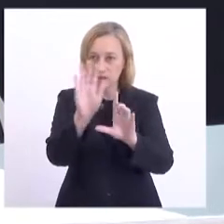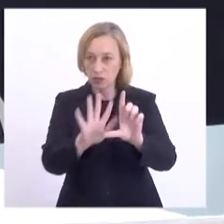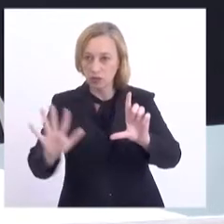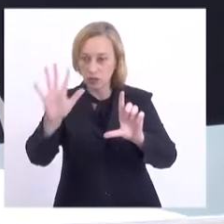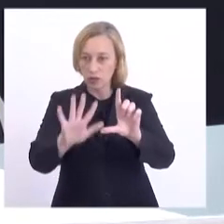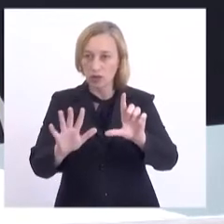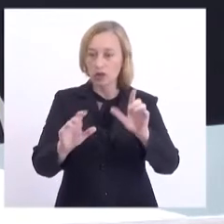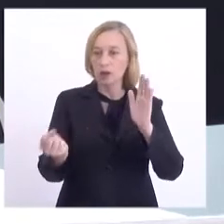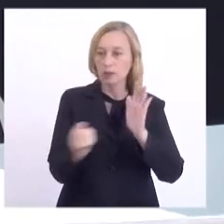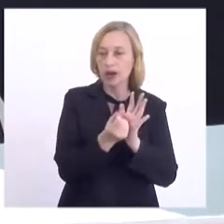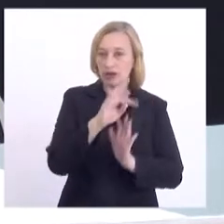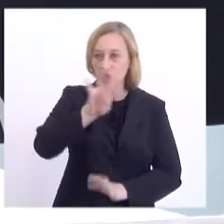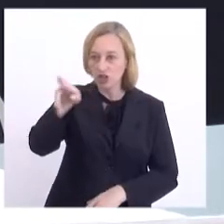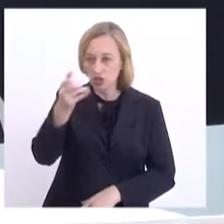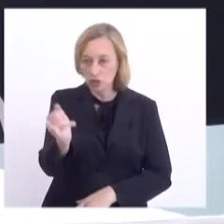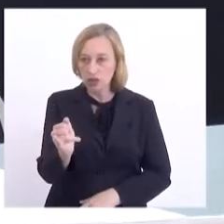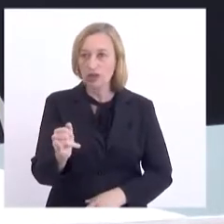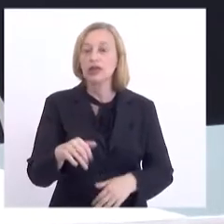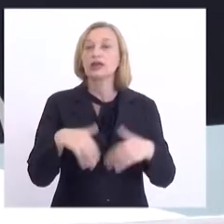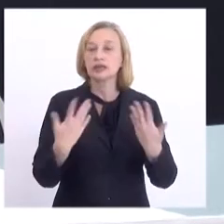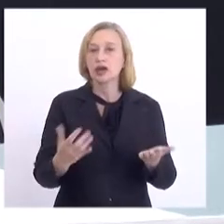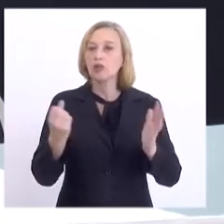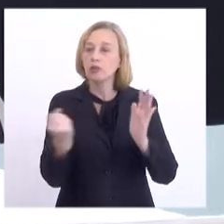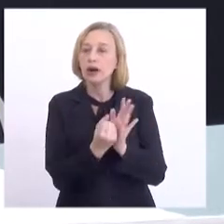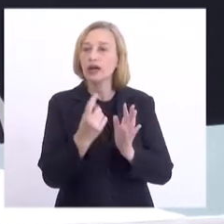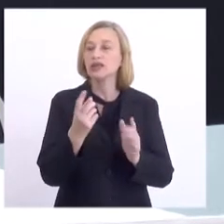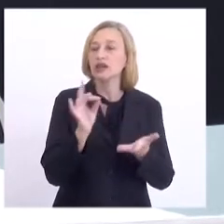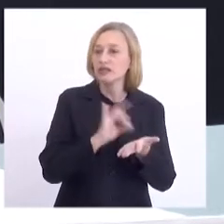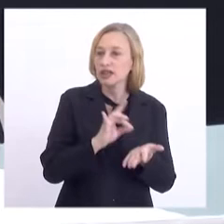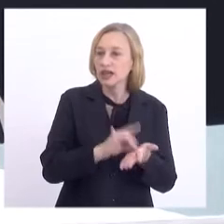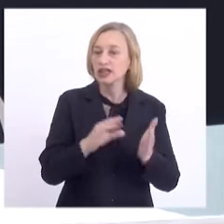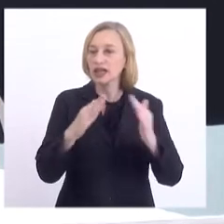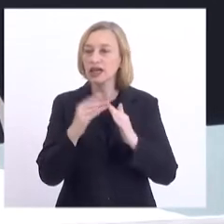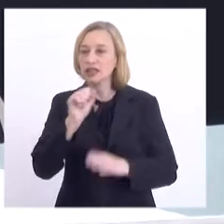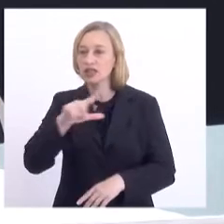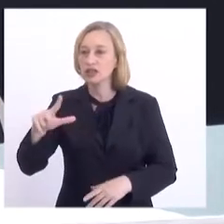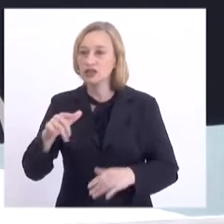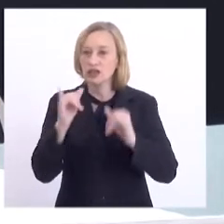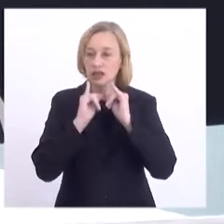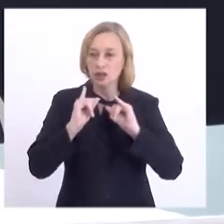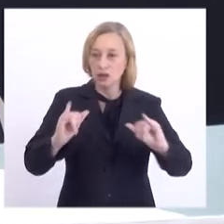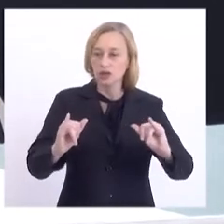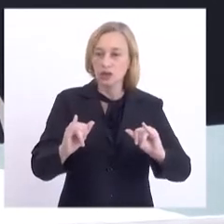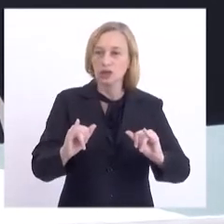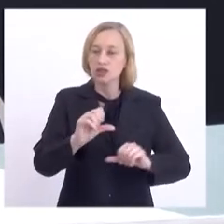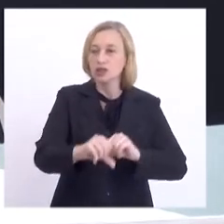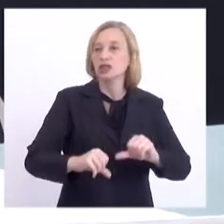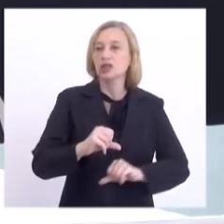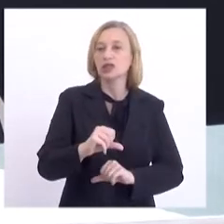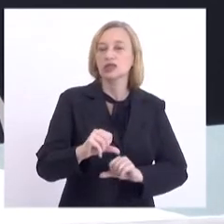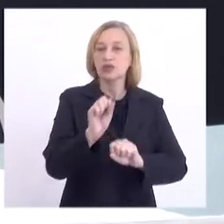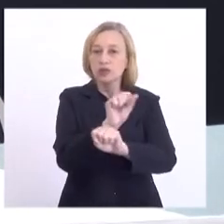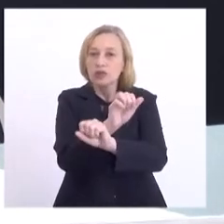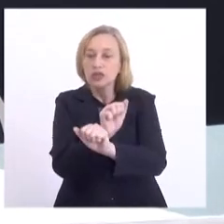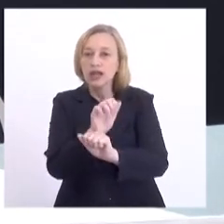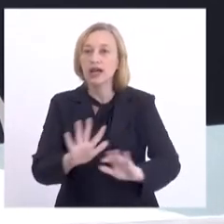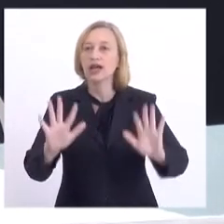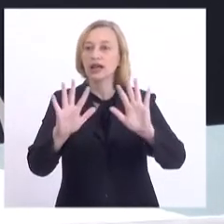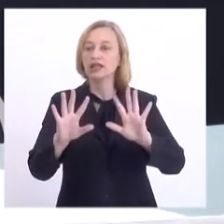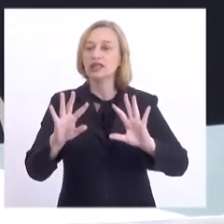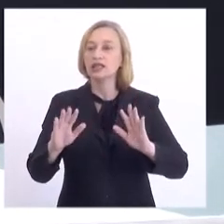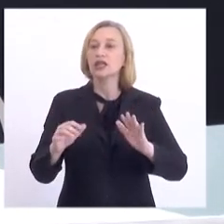site do pacto RJ tá então impacto na verdade Ali pela casa civil surge para dar publicidade transformei transparência